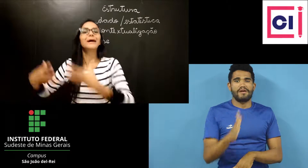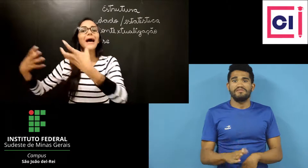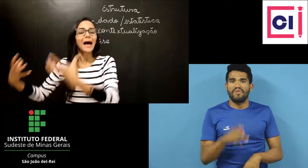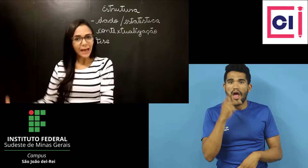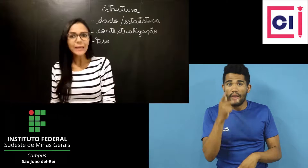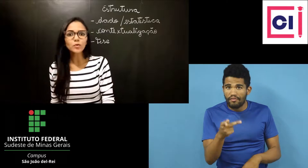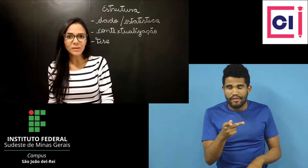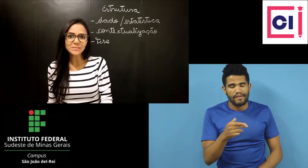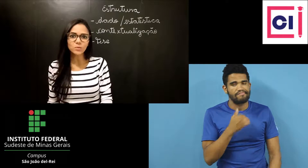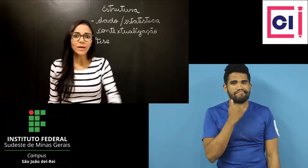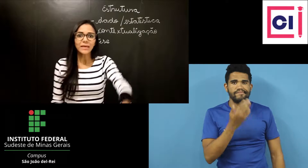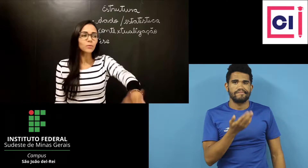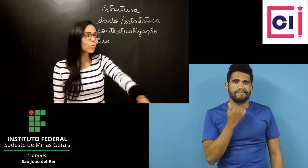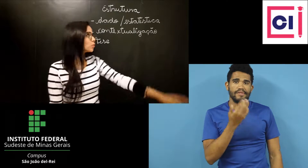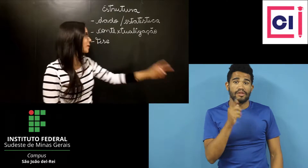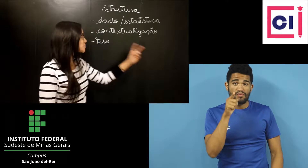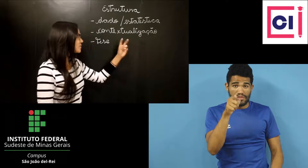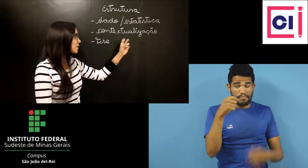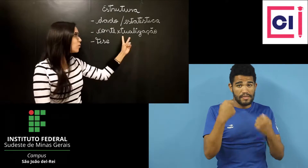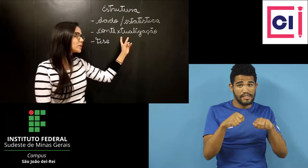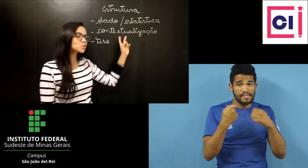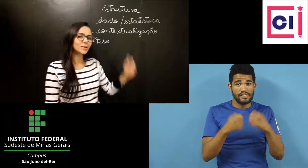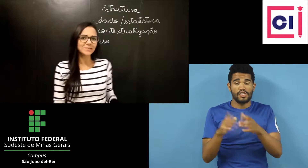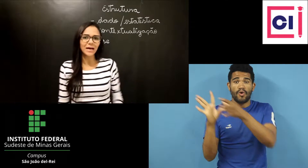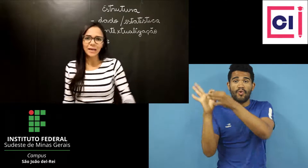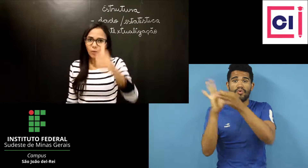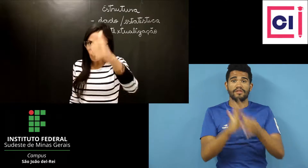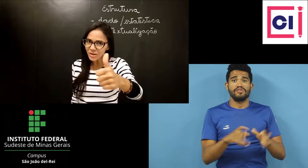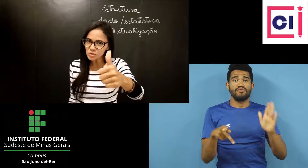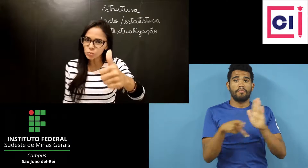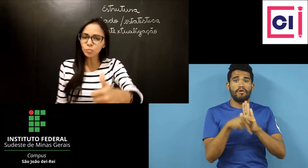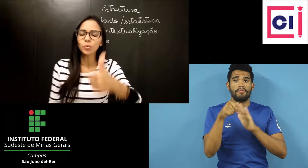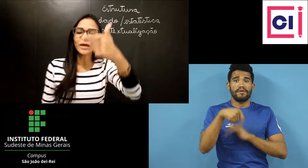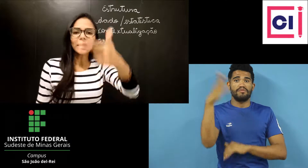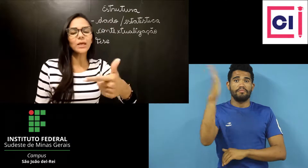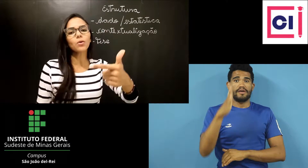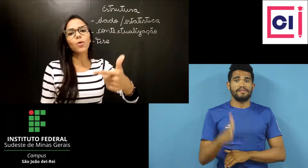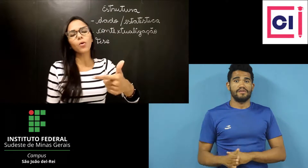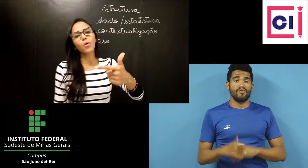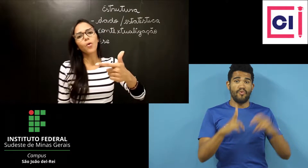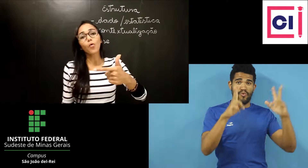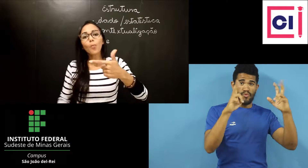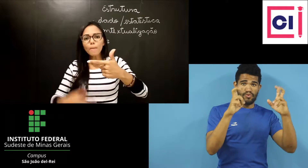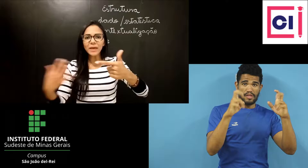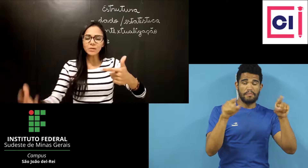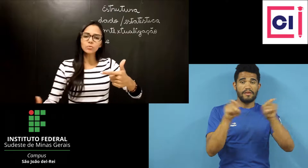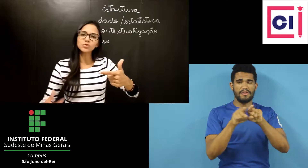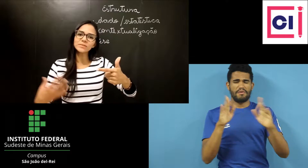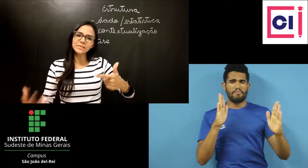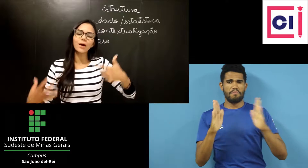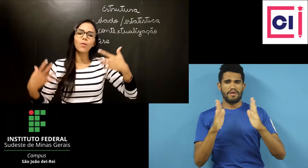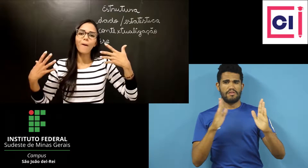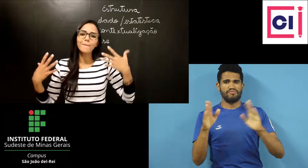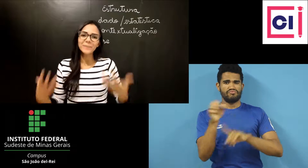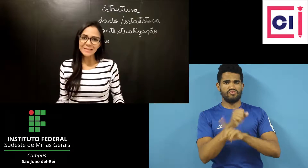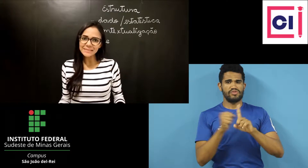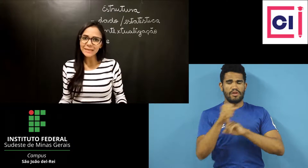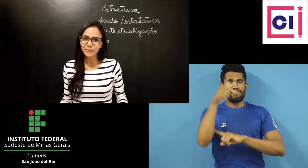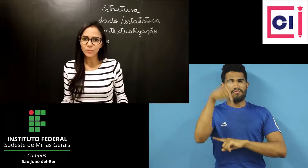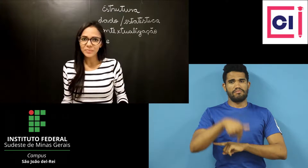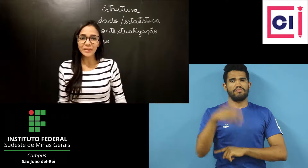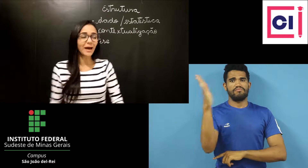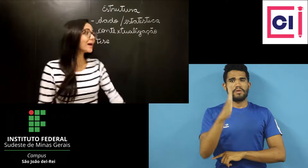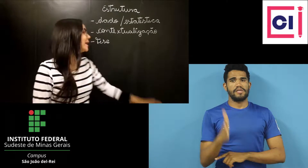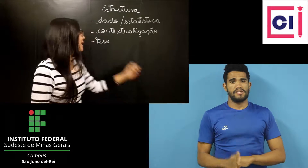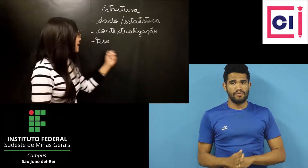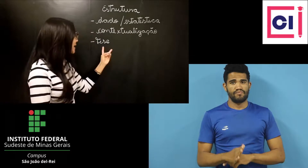de um problema aqui no Brasil. Então, quando eu peço para você contextualizar, é com o assunto e com o momento social